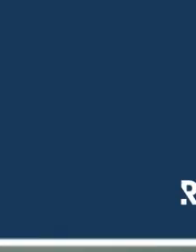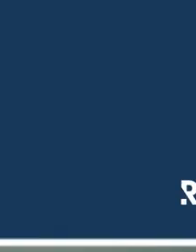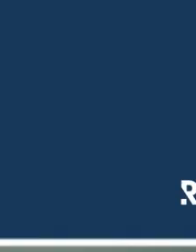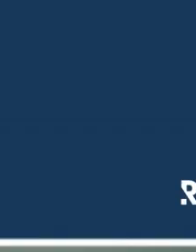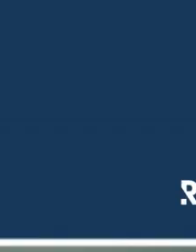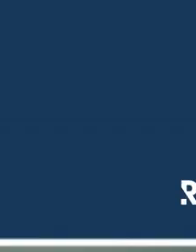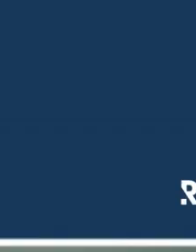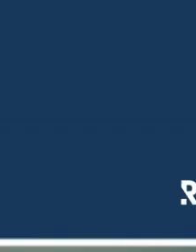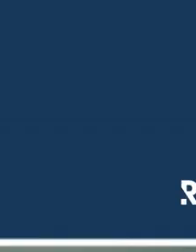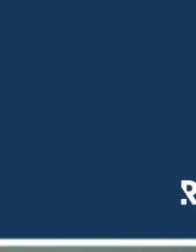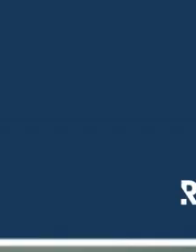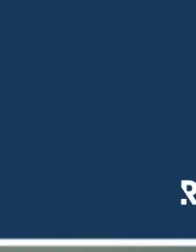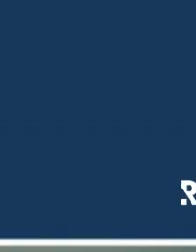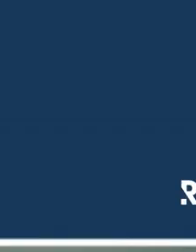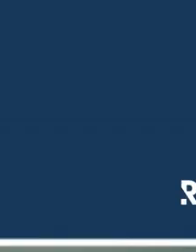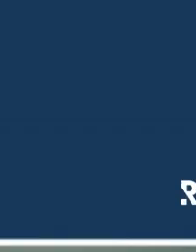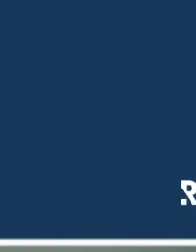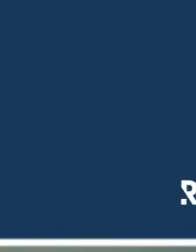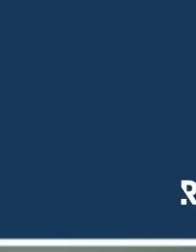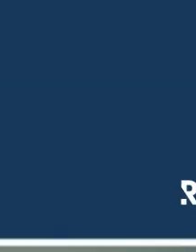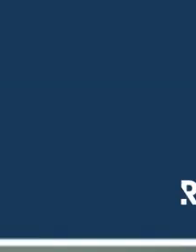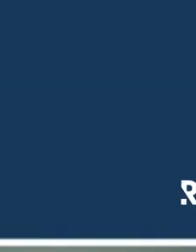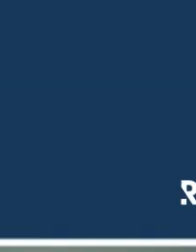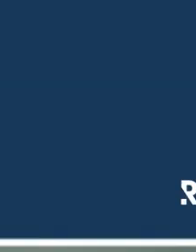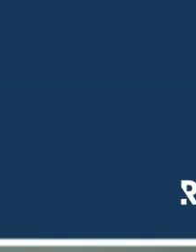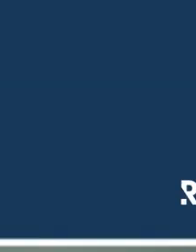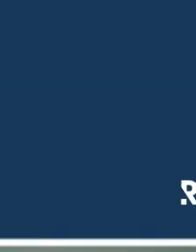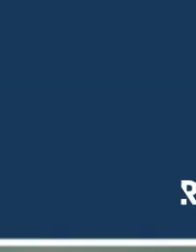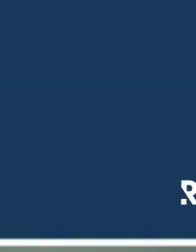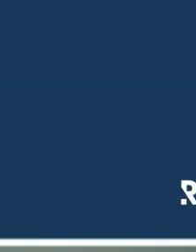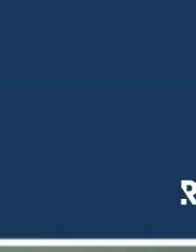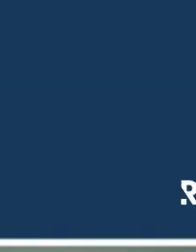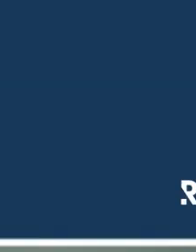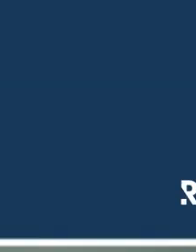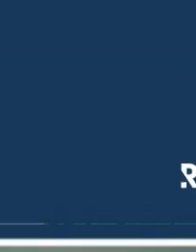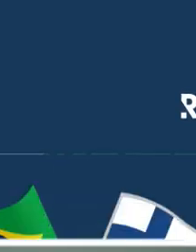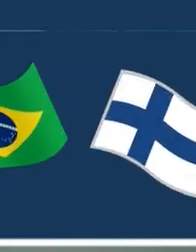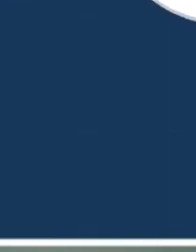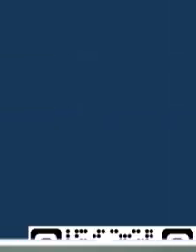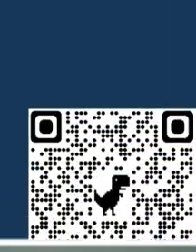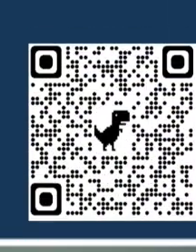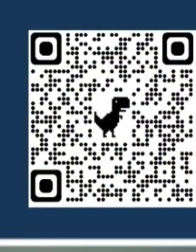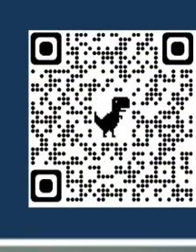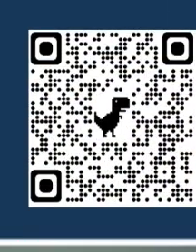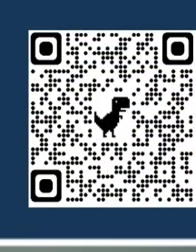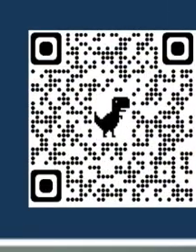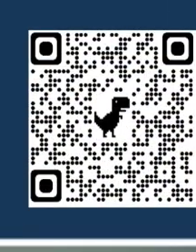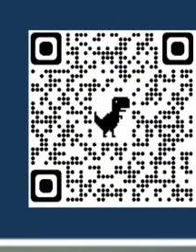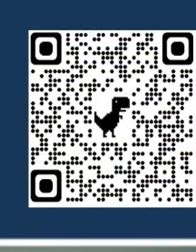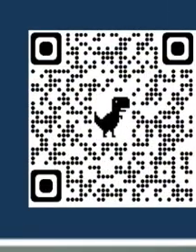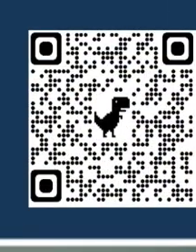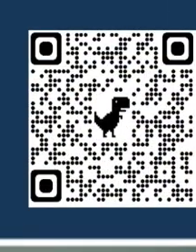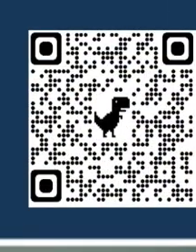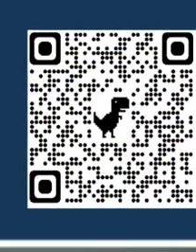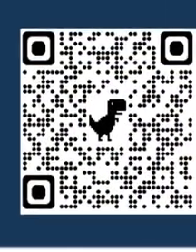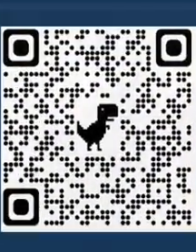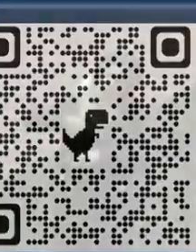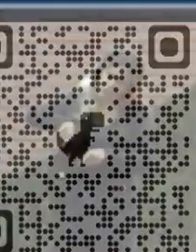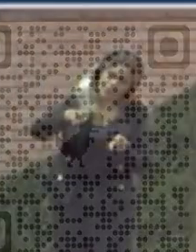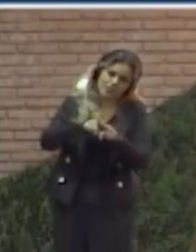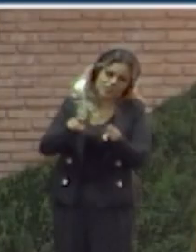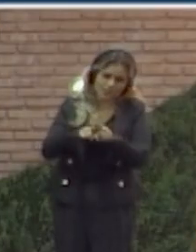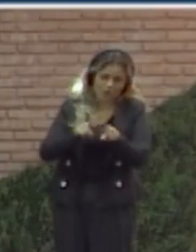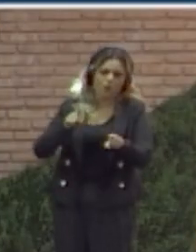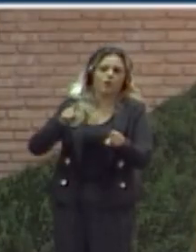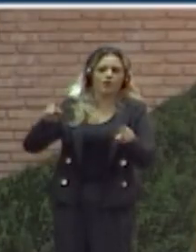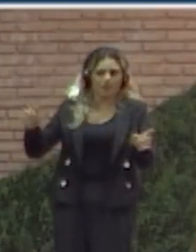vez, na Finlândia nós somos um país pequeno, mas construímos coisas muito grandes juntos. E estamos prontos para ajudá-los também a construir um